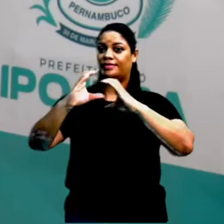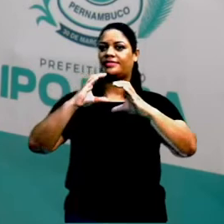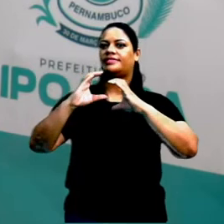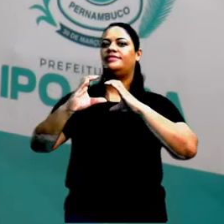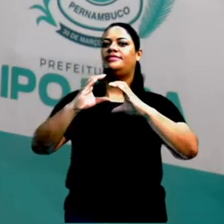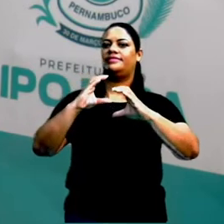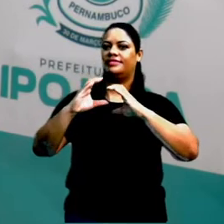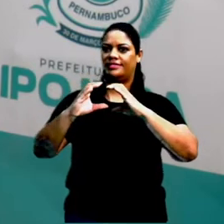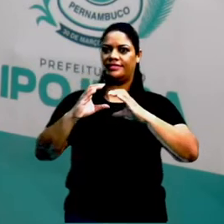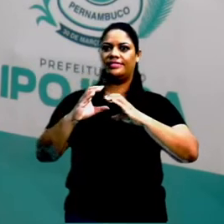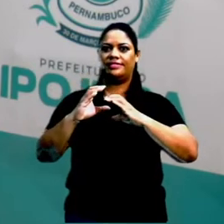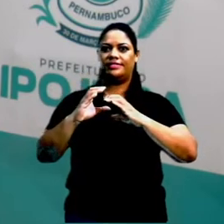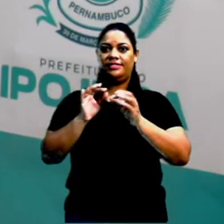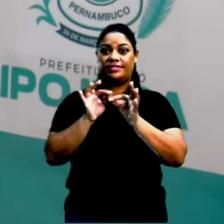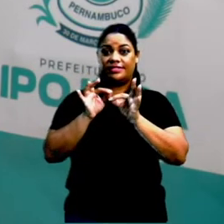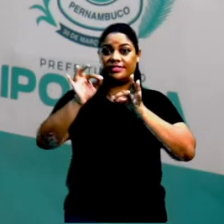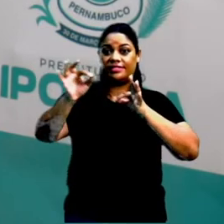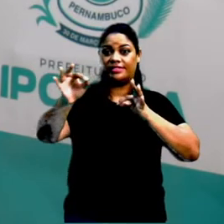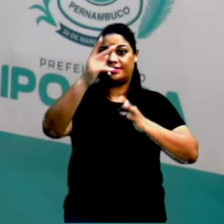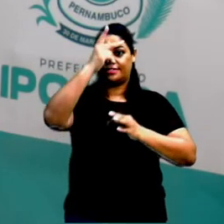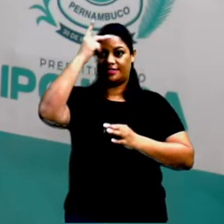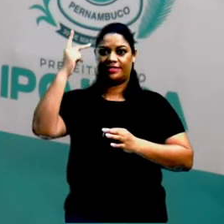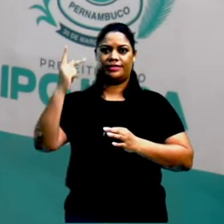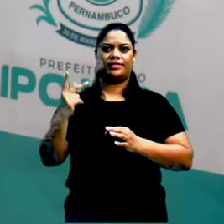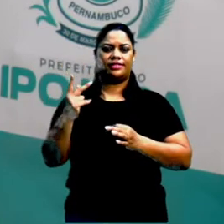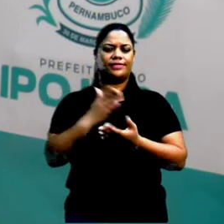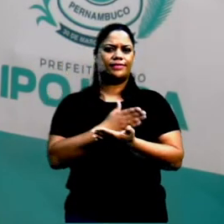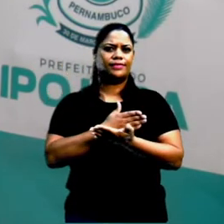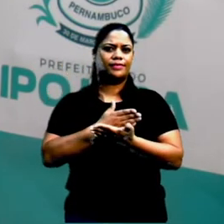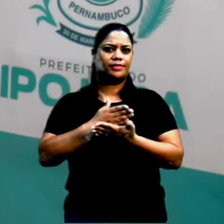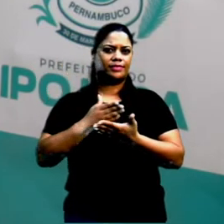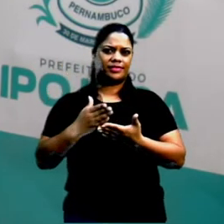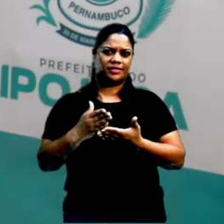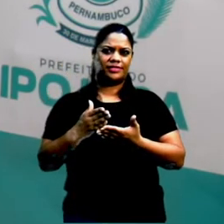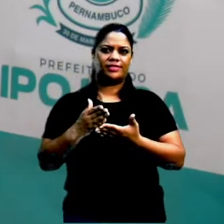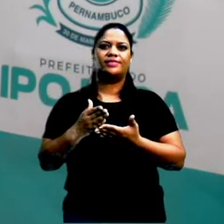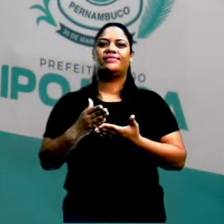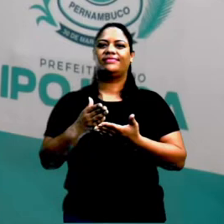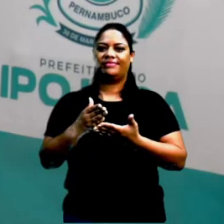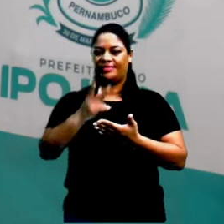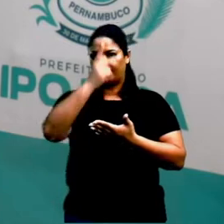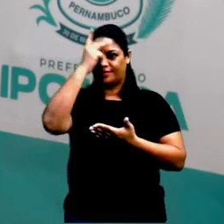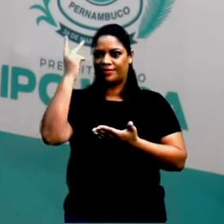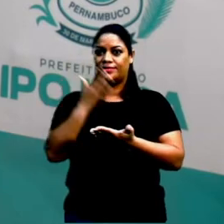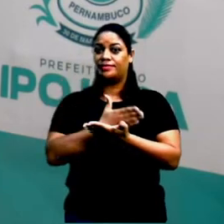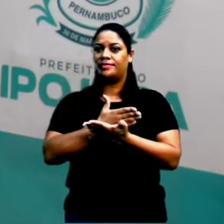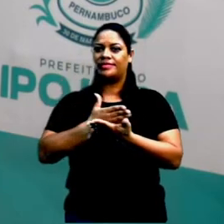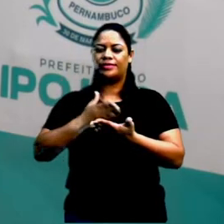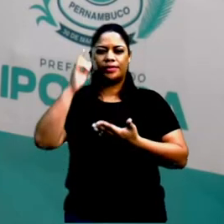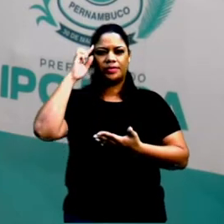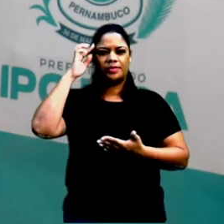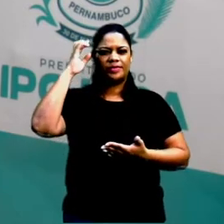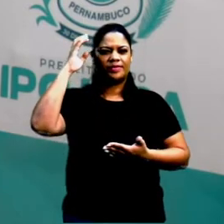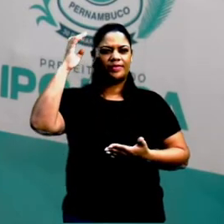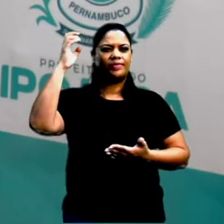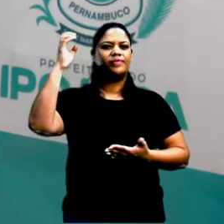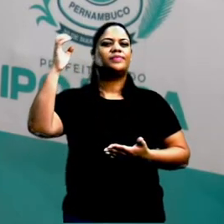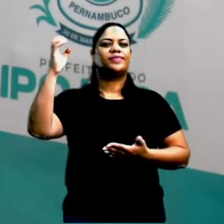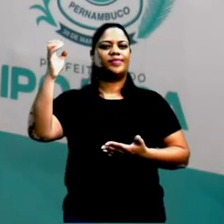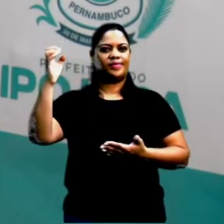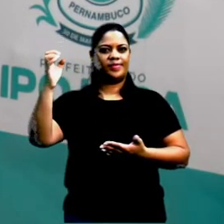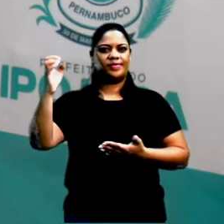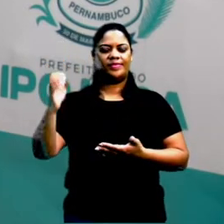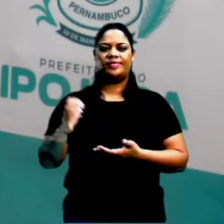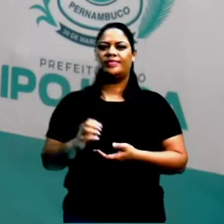comunicação, da distância entre as pessoas, começaram a surgir, né? As pessoas começaram a criar, os inventores começaram a